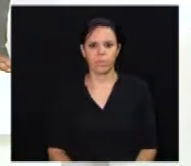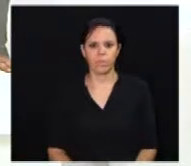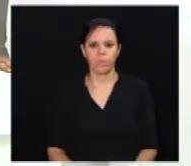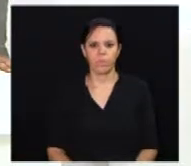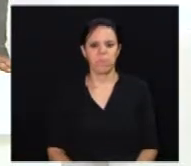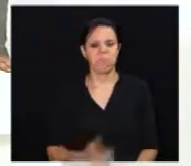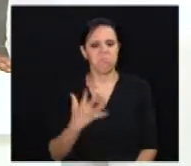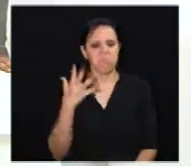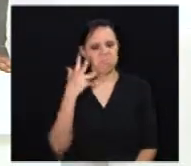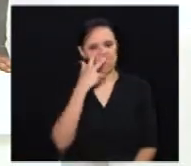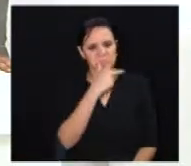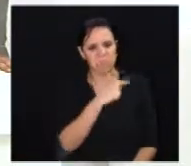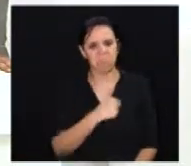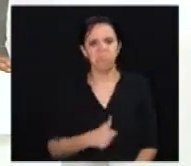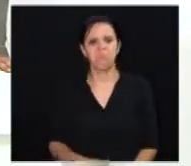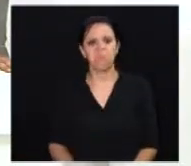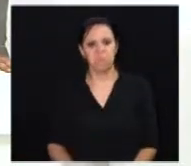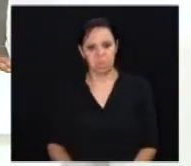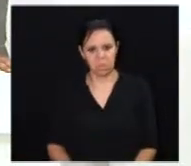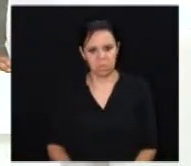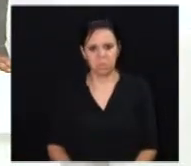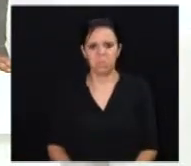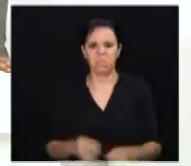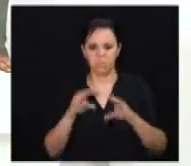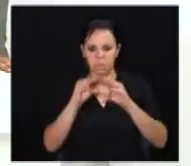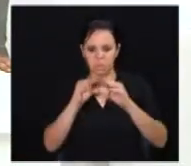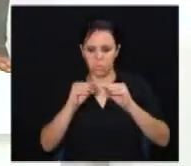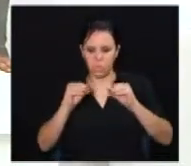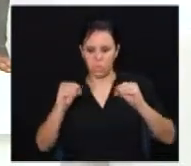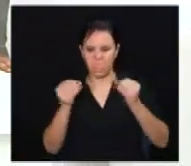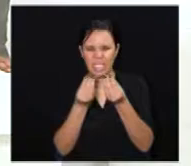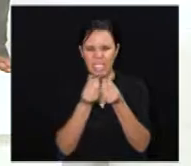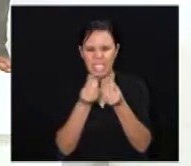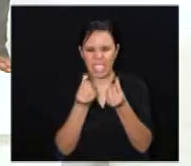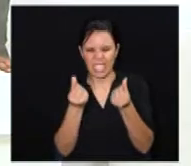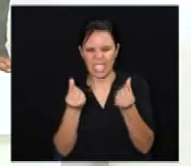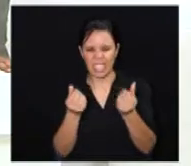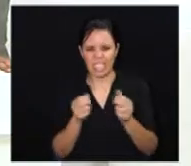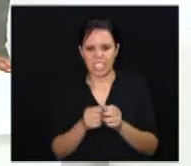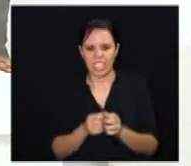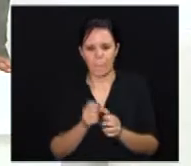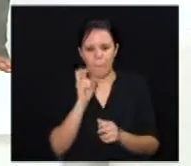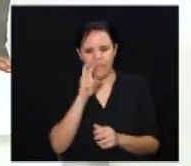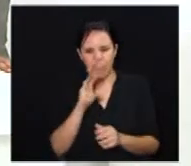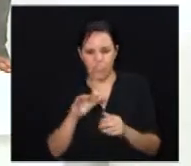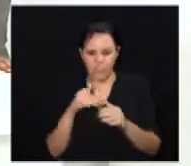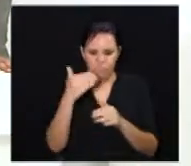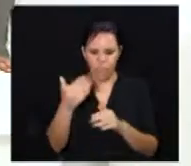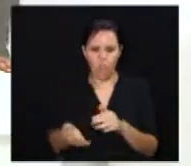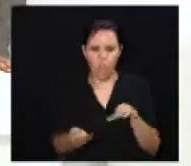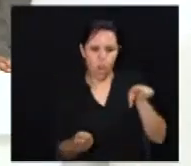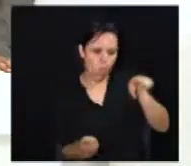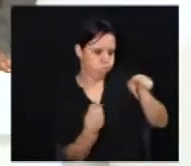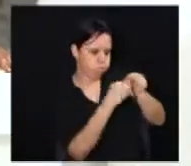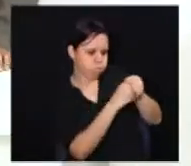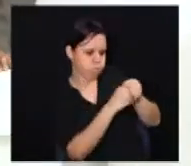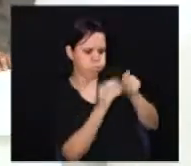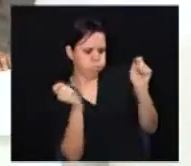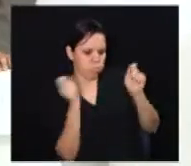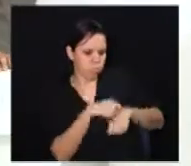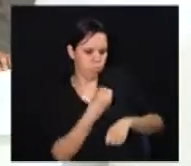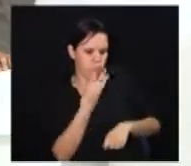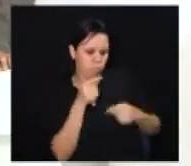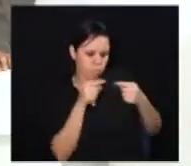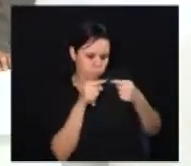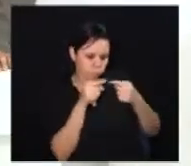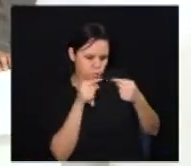Ficou muito bonita essa massa. Fica bem bonita, né? Ficou bem delicada, bonita. Dá pra ver o recheio de fora. Esse é um indicador que a massa tá no ponto bom, é